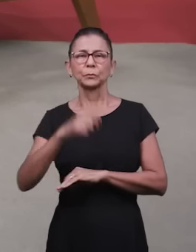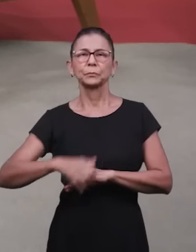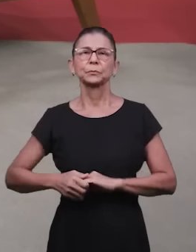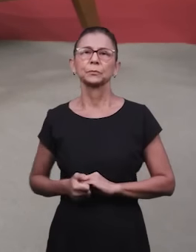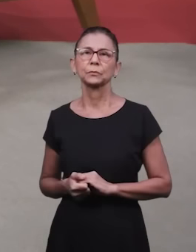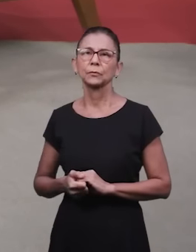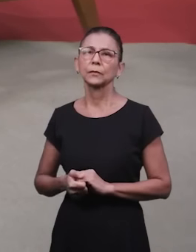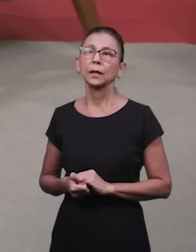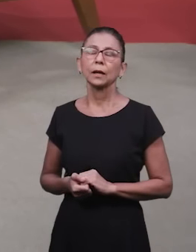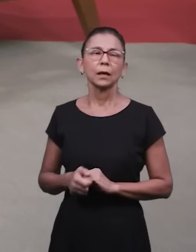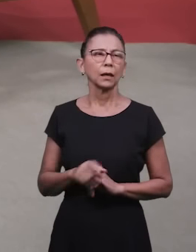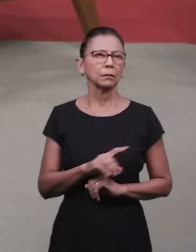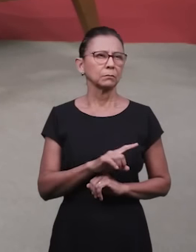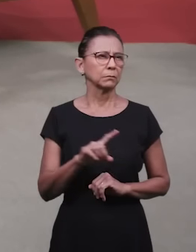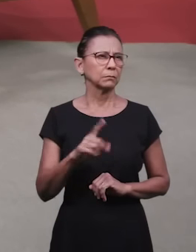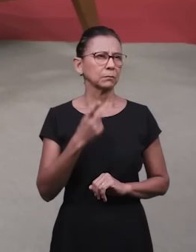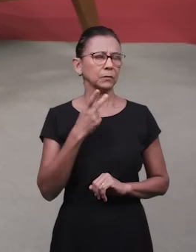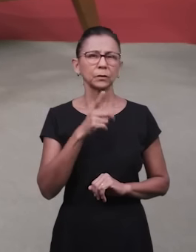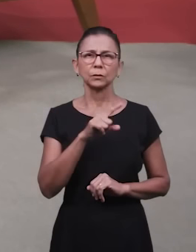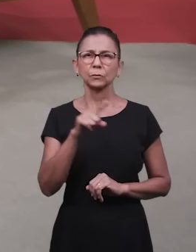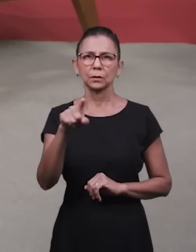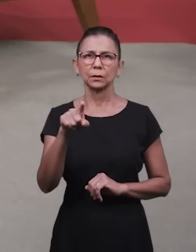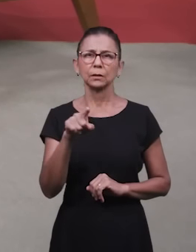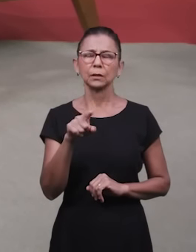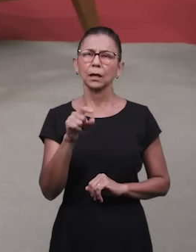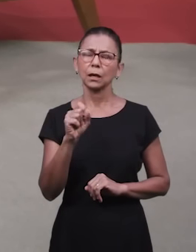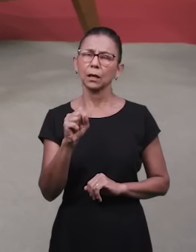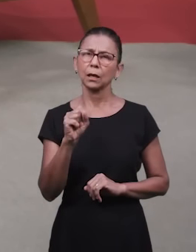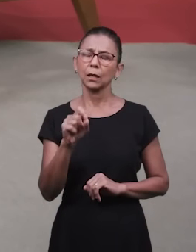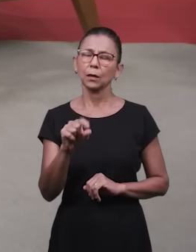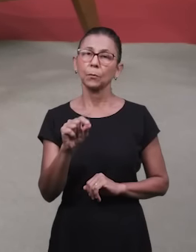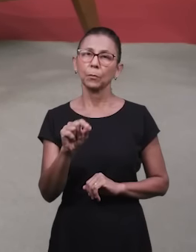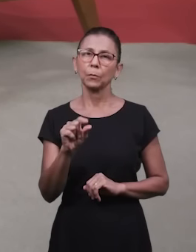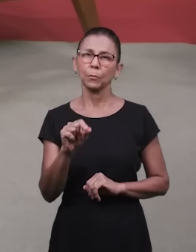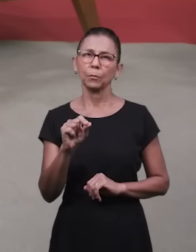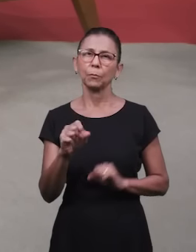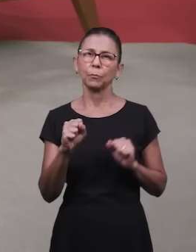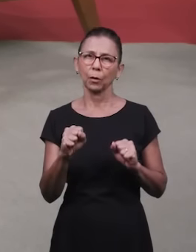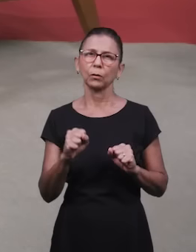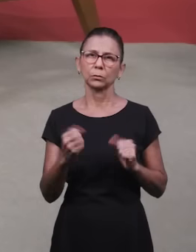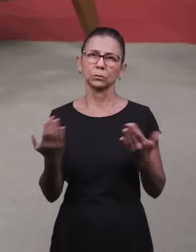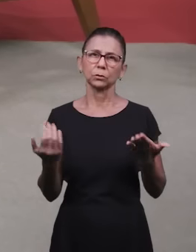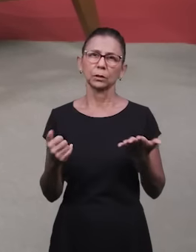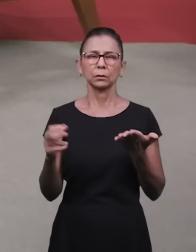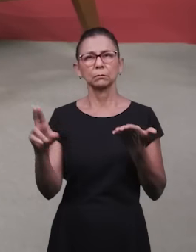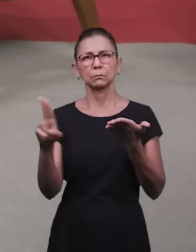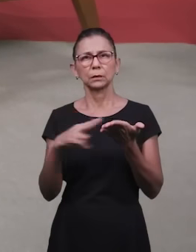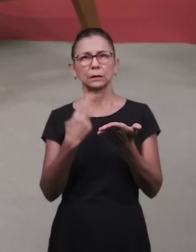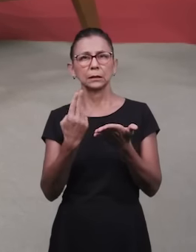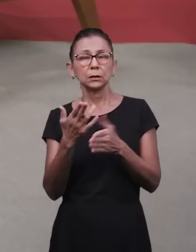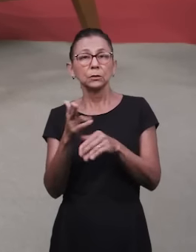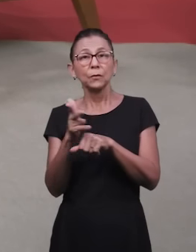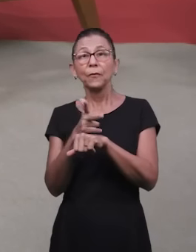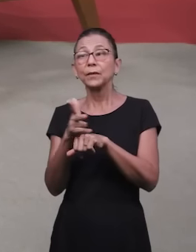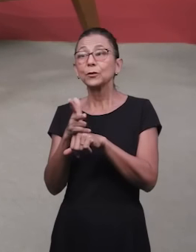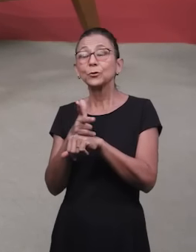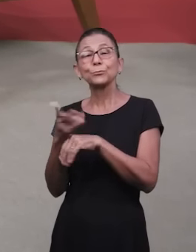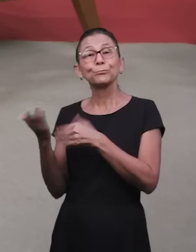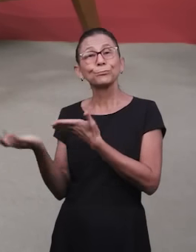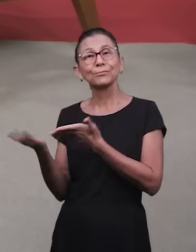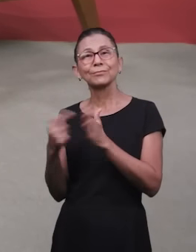Rio Grande do Sul. Mas nós falamos aqui que você também pode mandar a sua mensagem, né, através de um vídeo